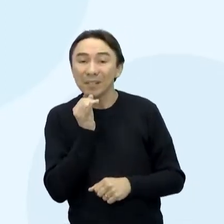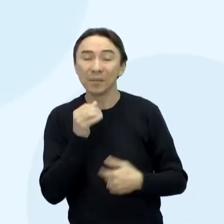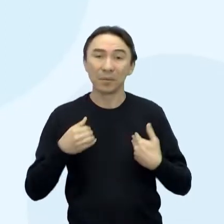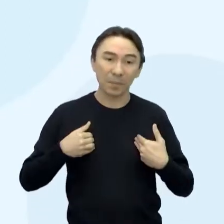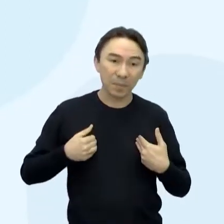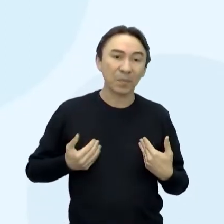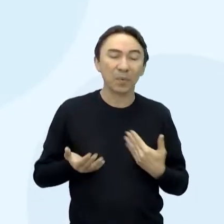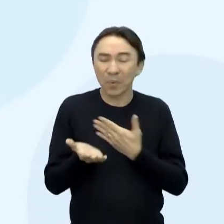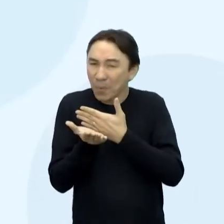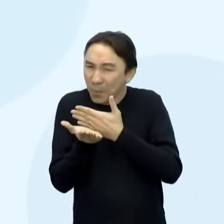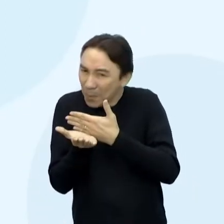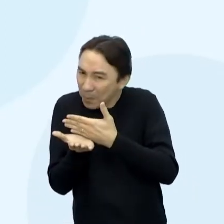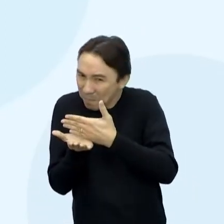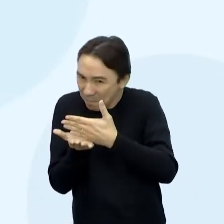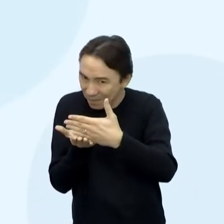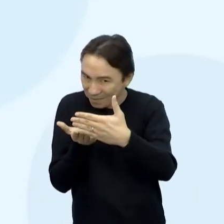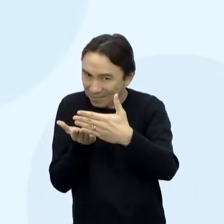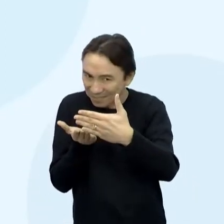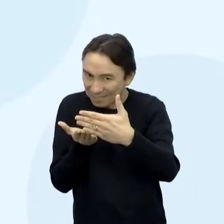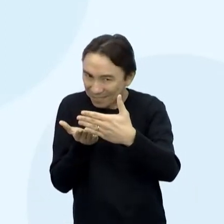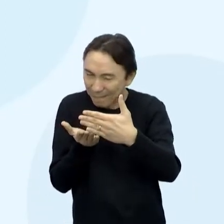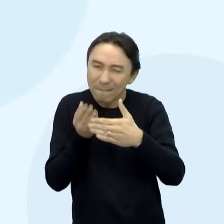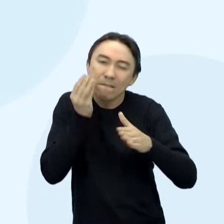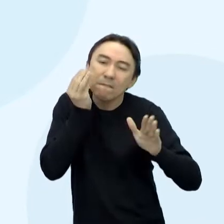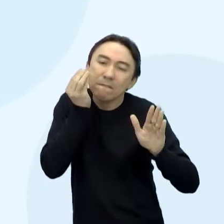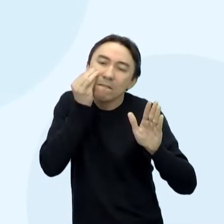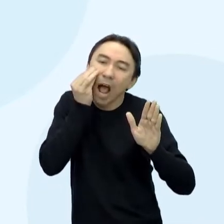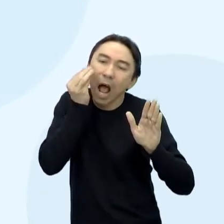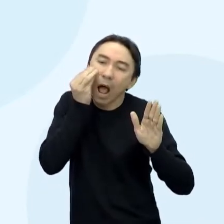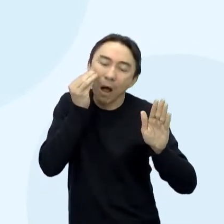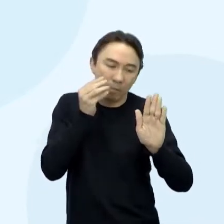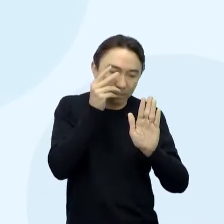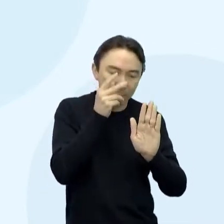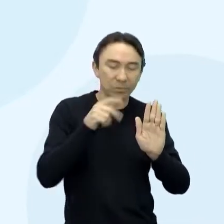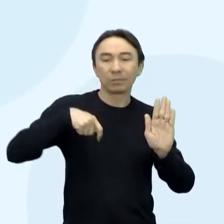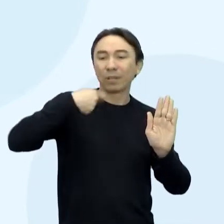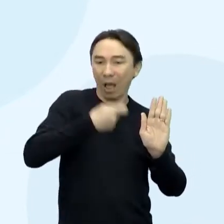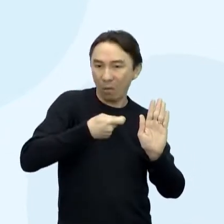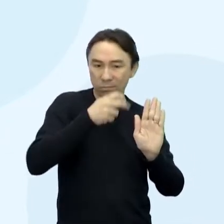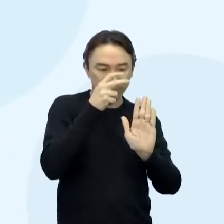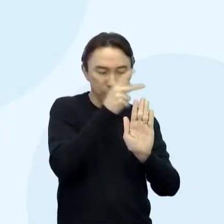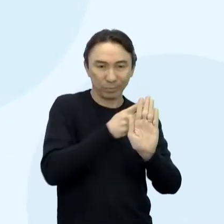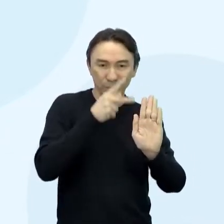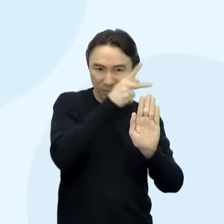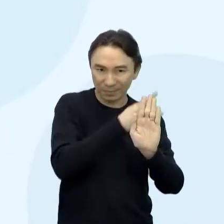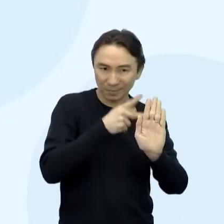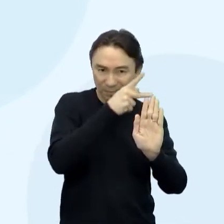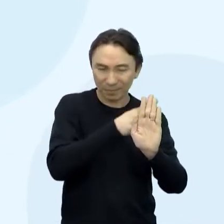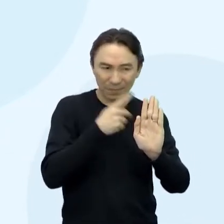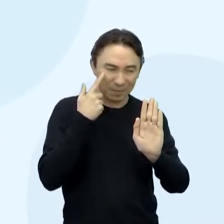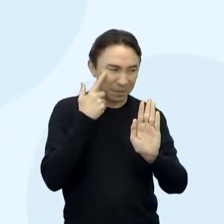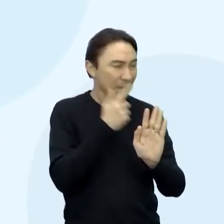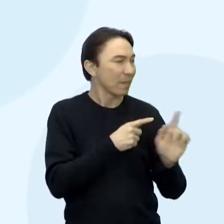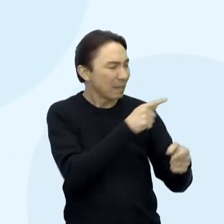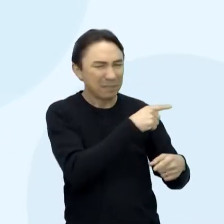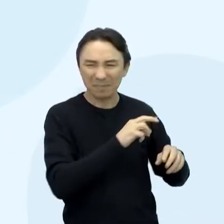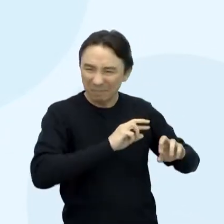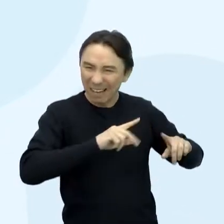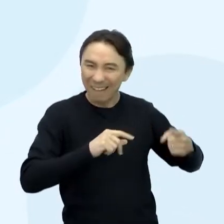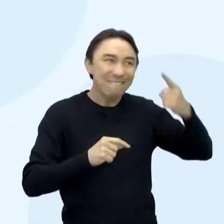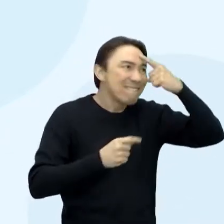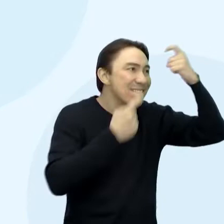produzir uma versão barata que auxilie a investigar o desempenho das ideias propostas. Então,